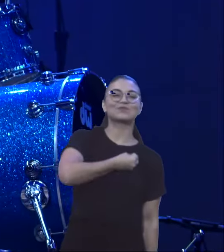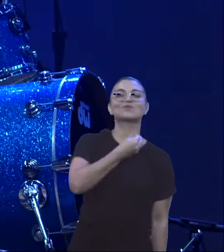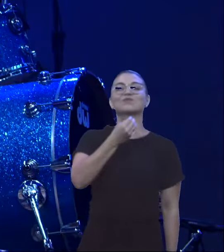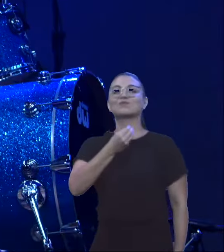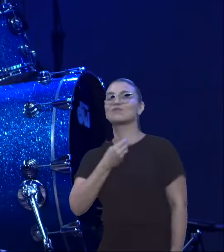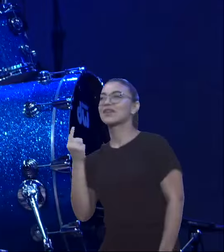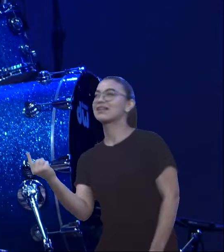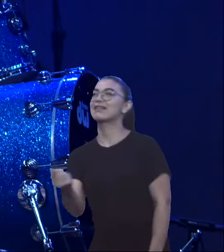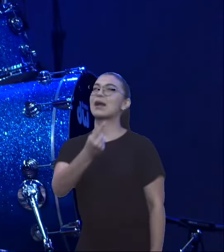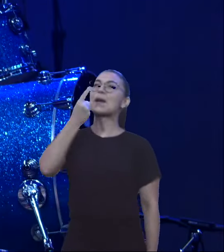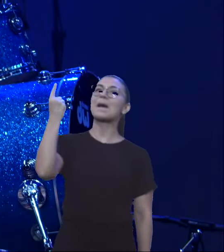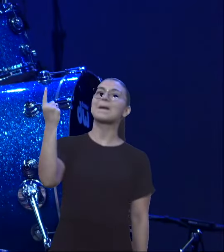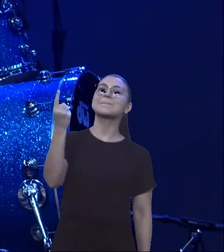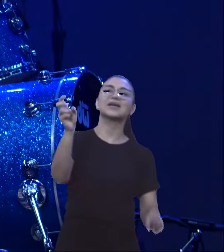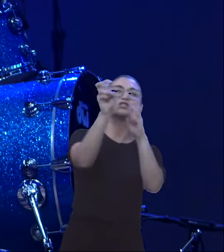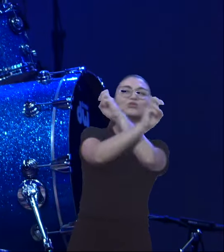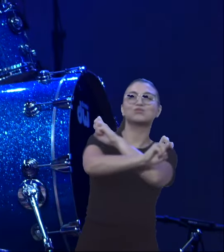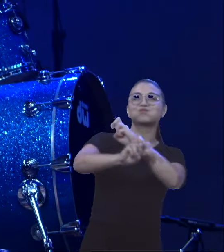canção.